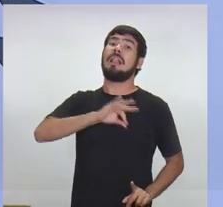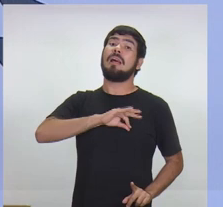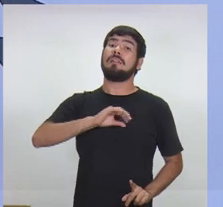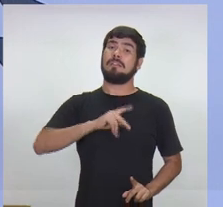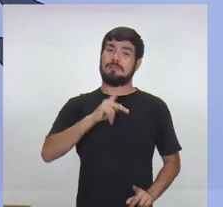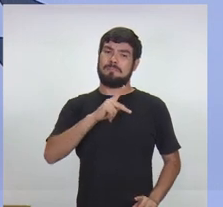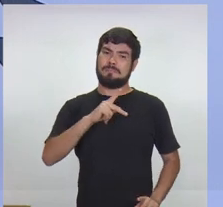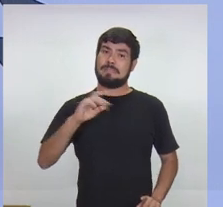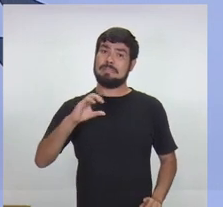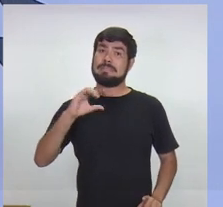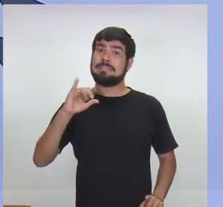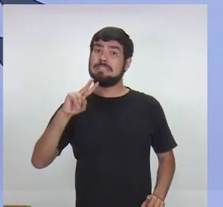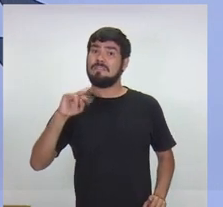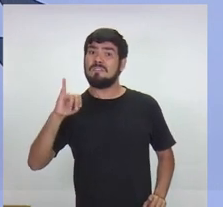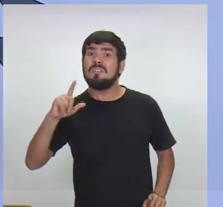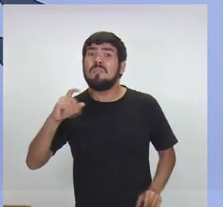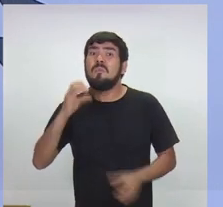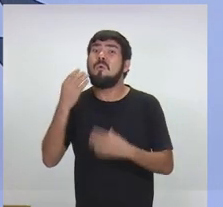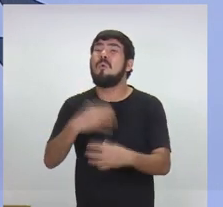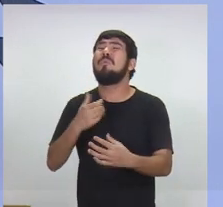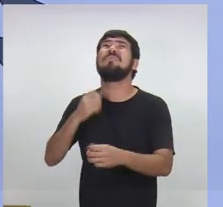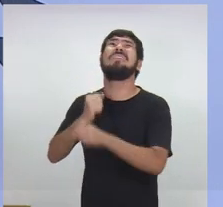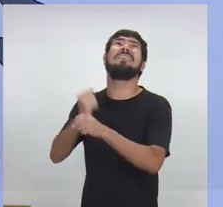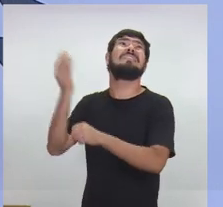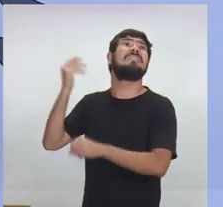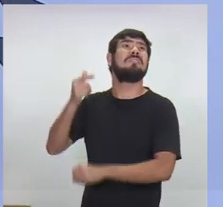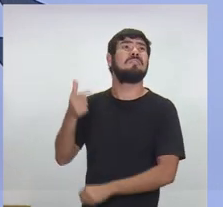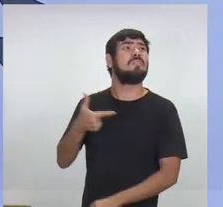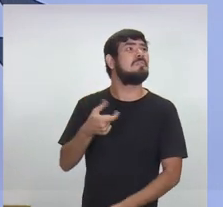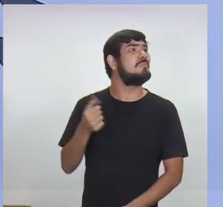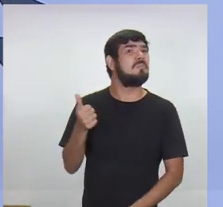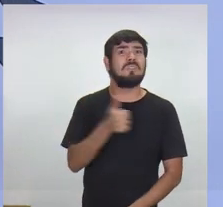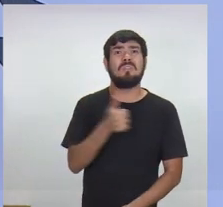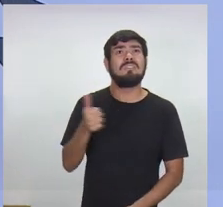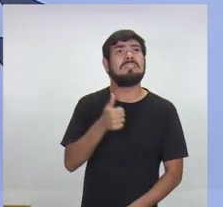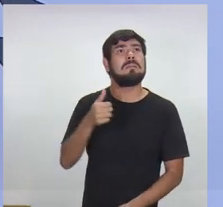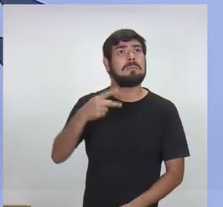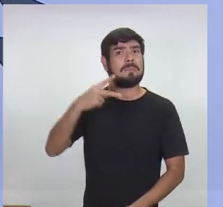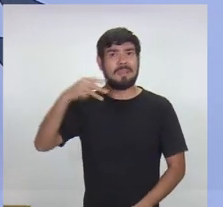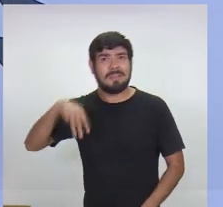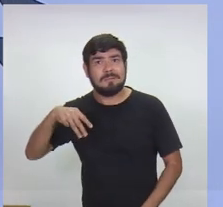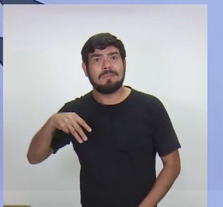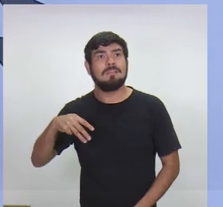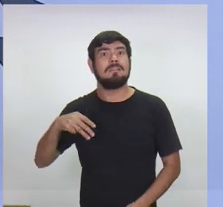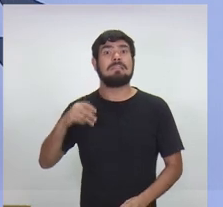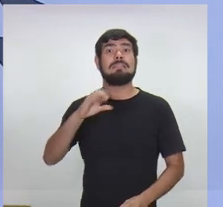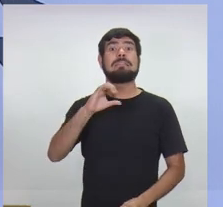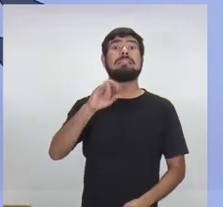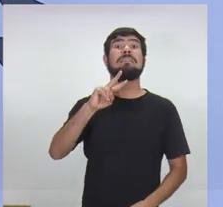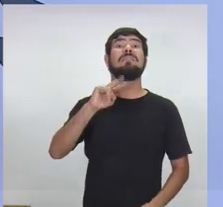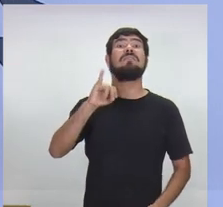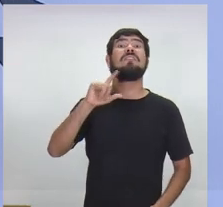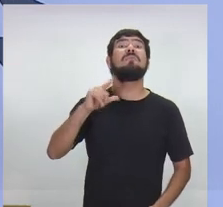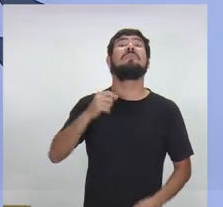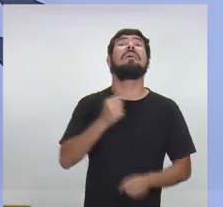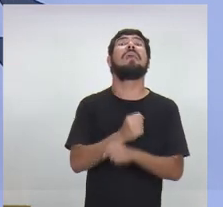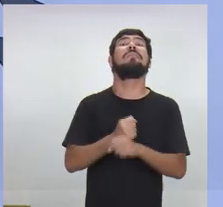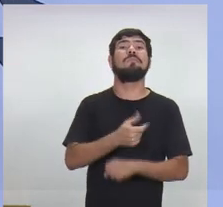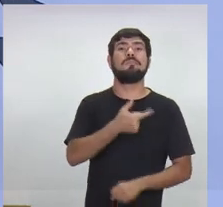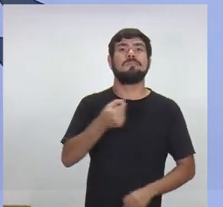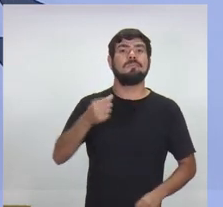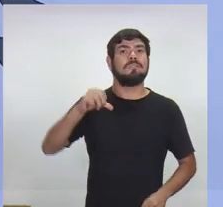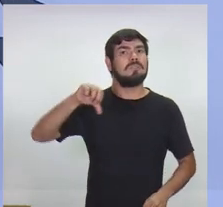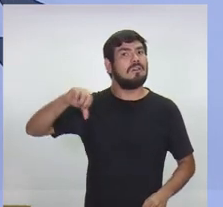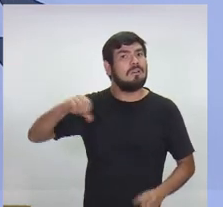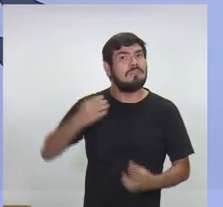último concurso que aconteceu pra pm foi em 2011 para a polícia civil foi em 2009 tá defasado vamos